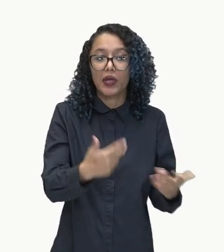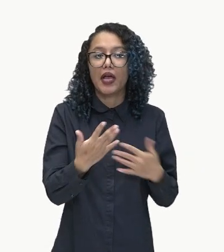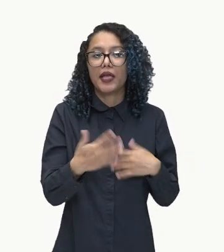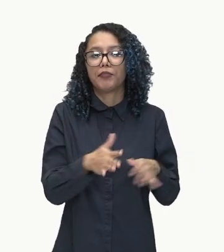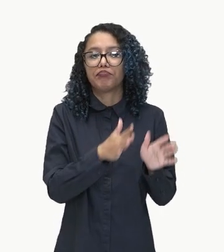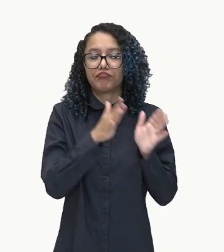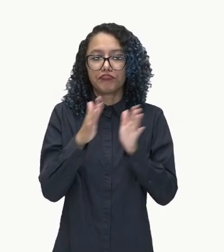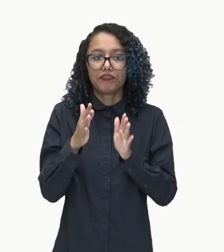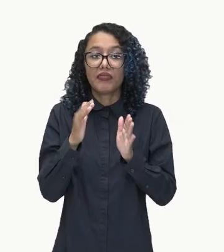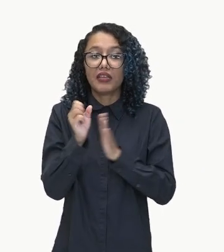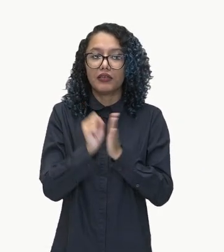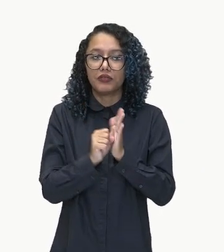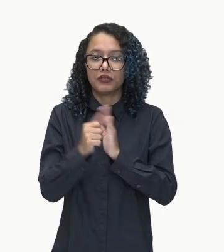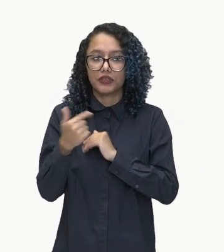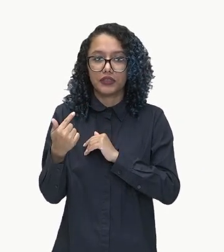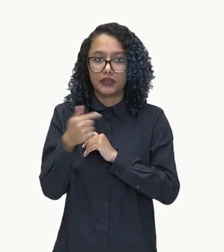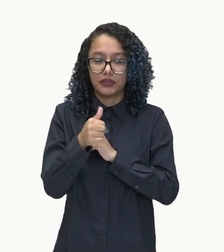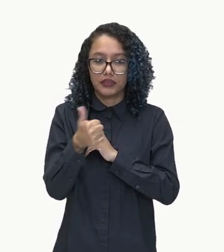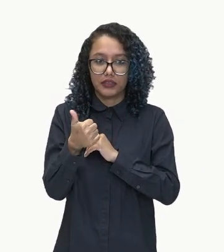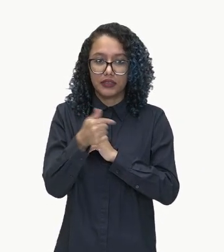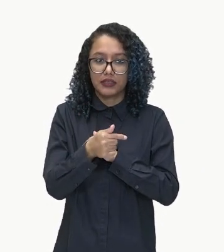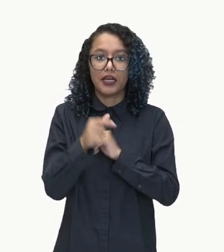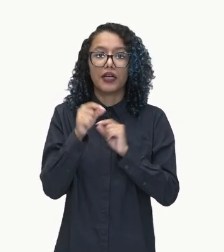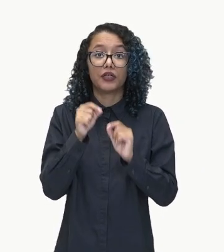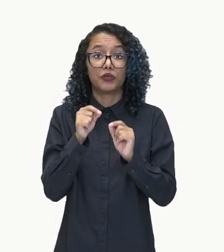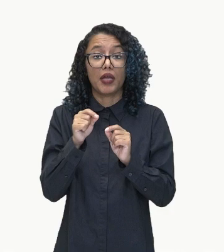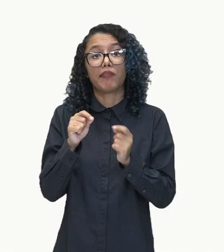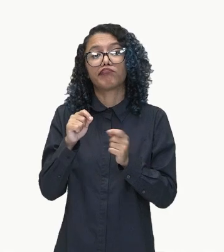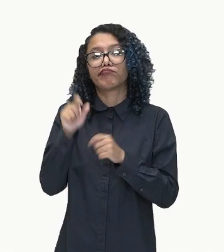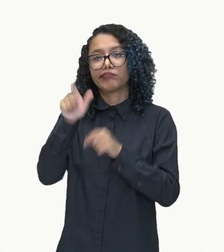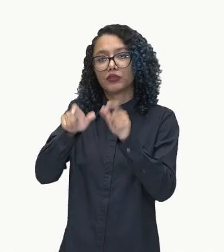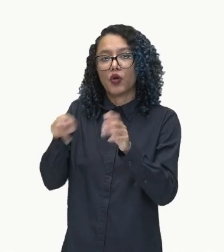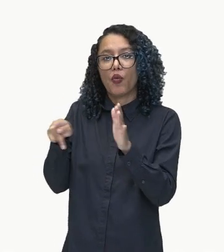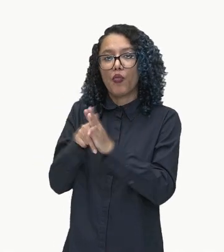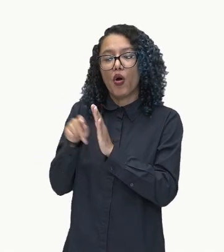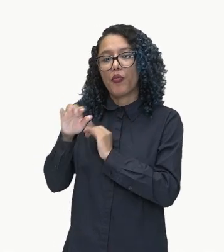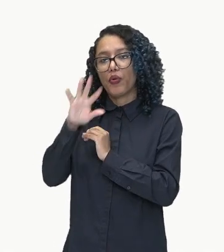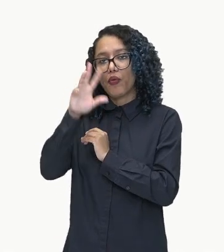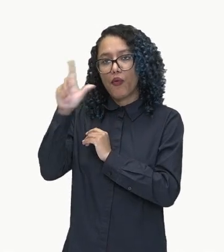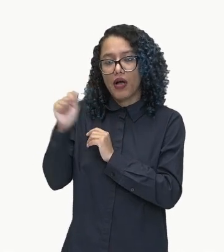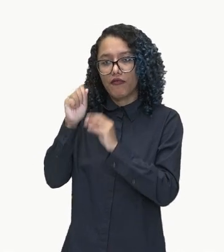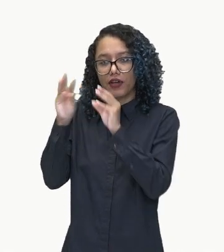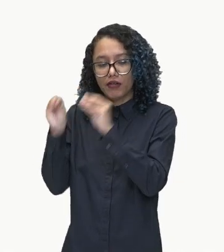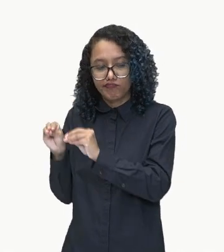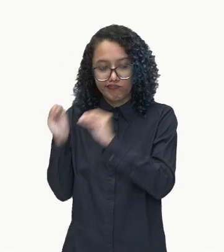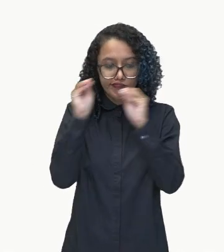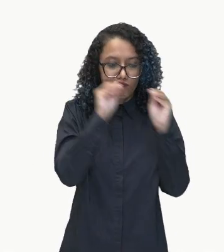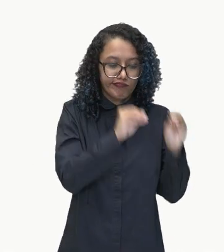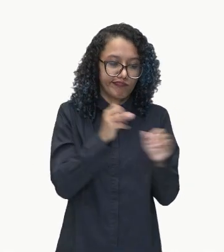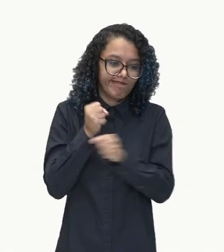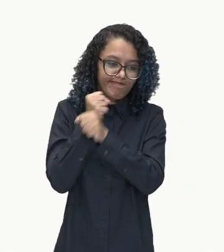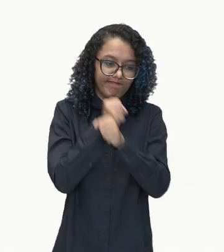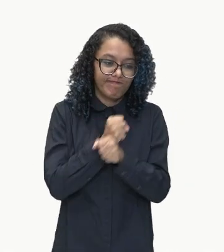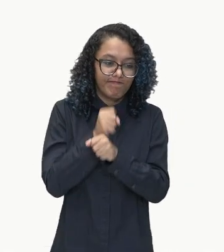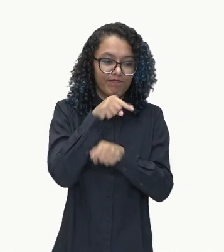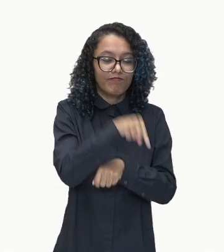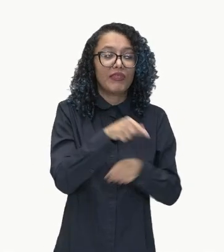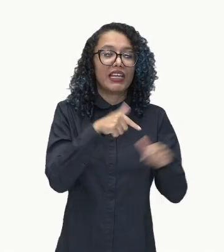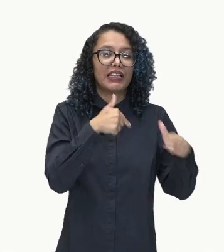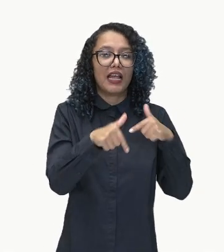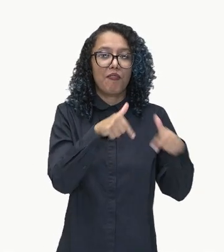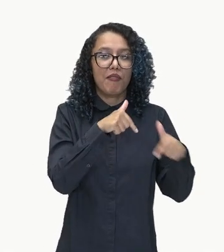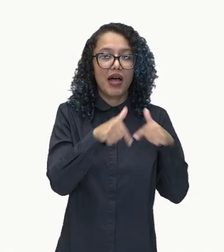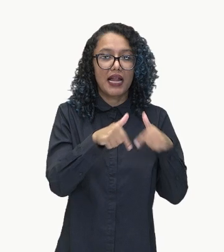quem? Os africanos escravizados ali para trabalhar nas plantações, principalmente no sul